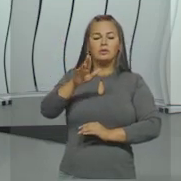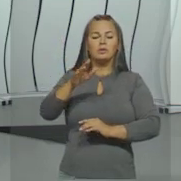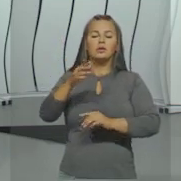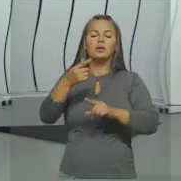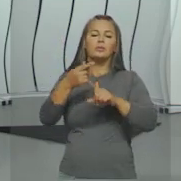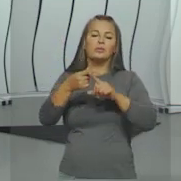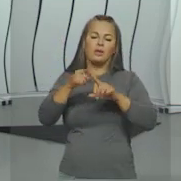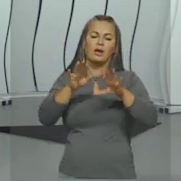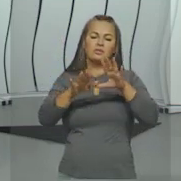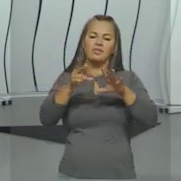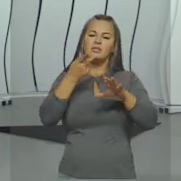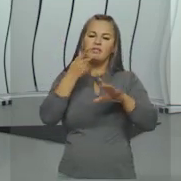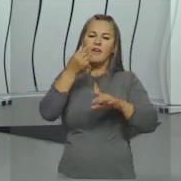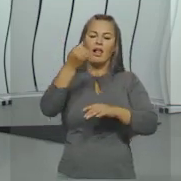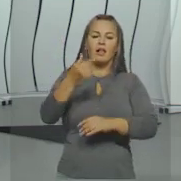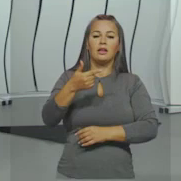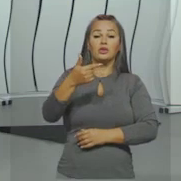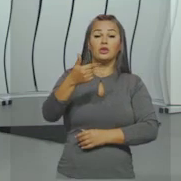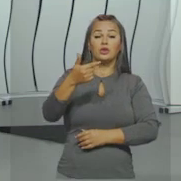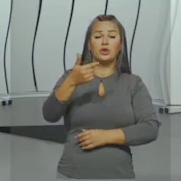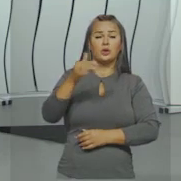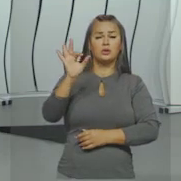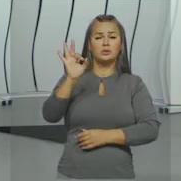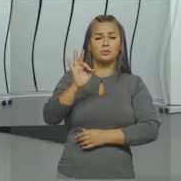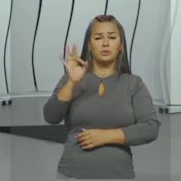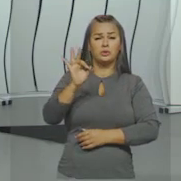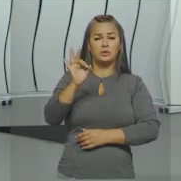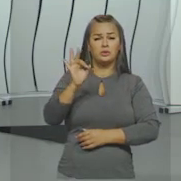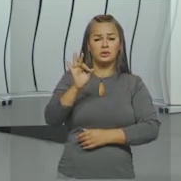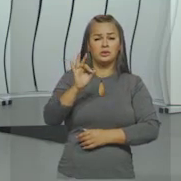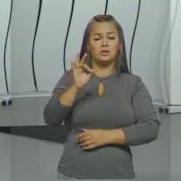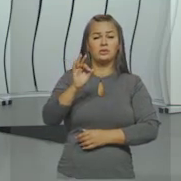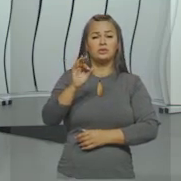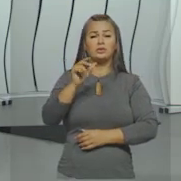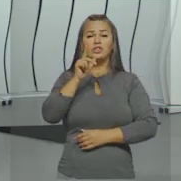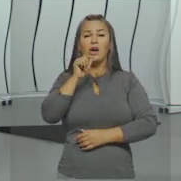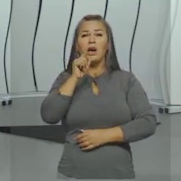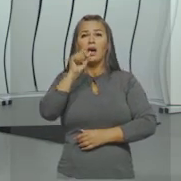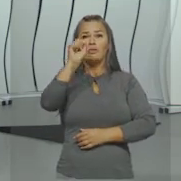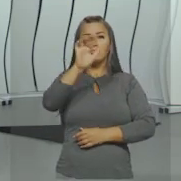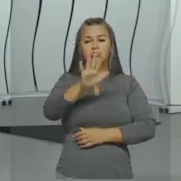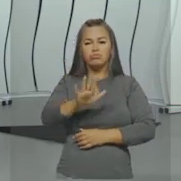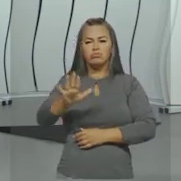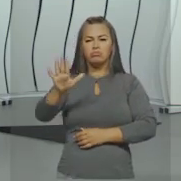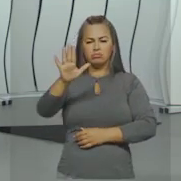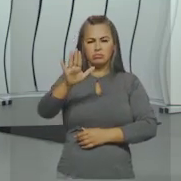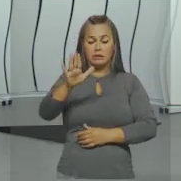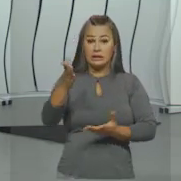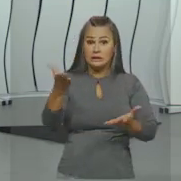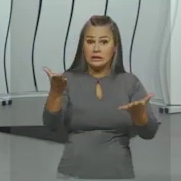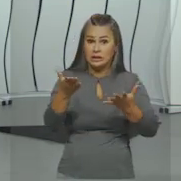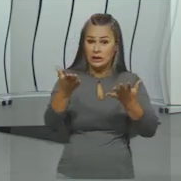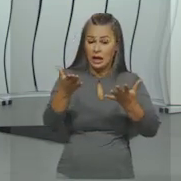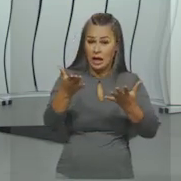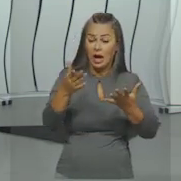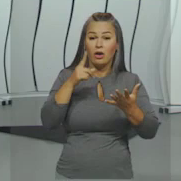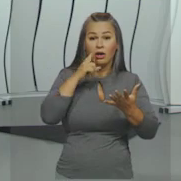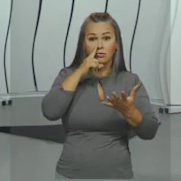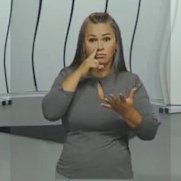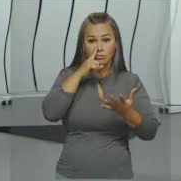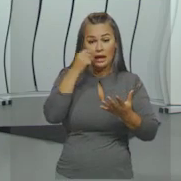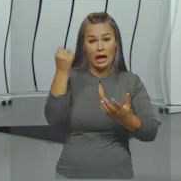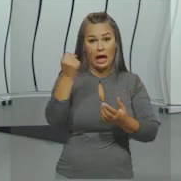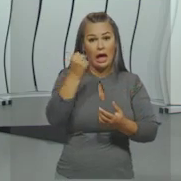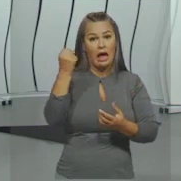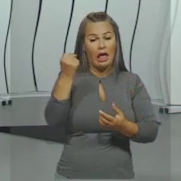12%. Inclusive, nós temos aí recentemente muitas cidades e estados que vão estar com a umidade relativa do ar muito baixa, aí, segundo